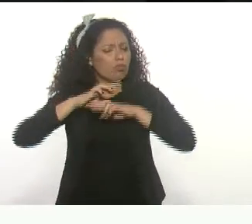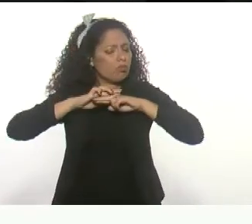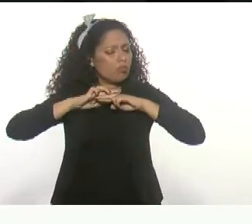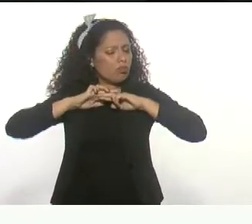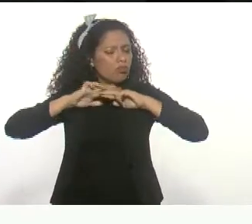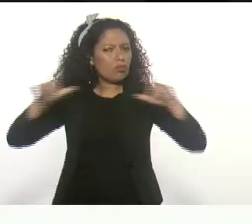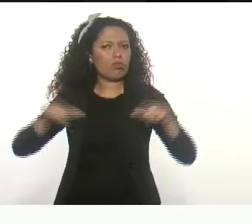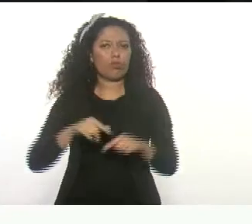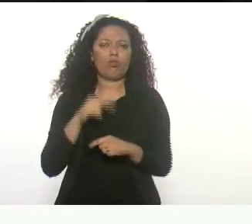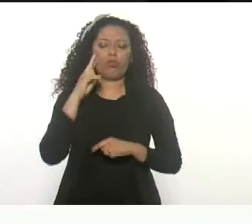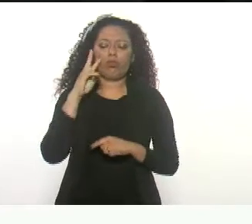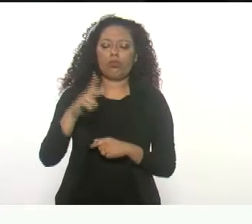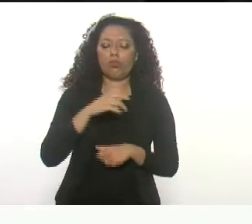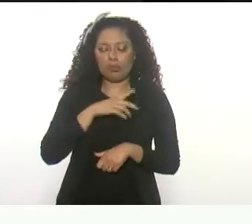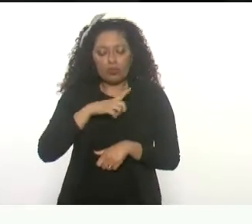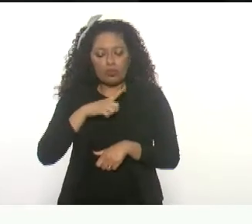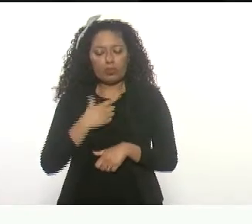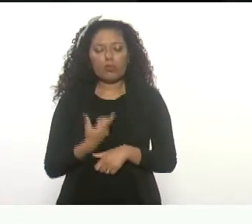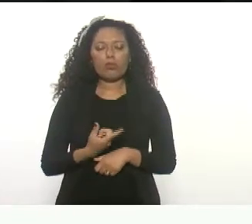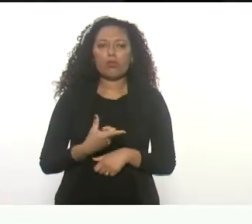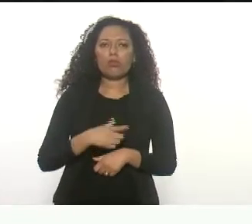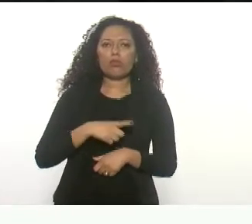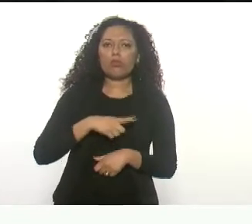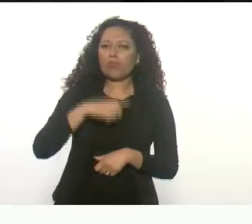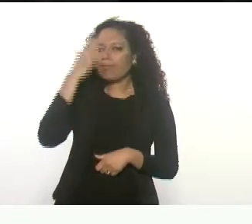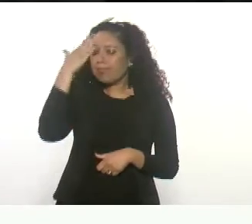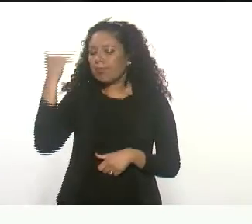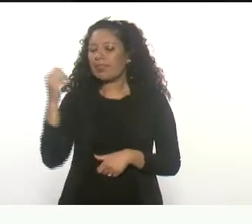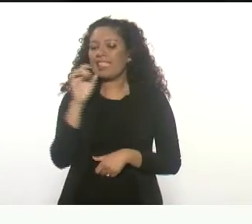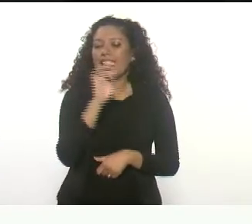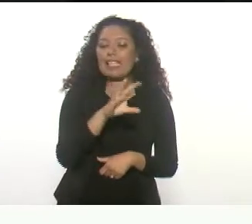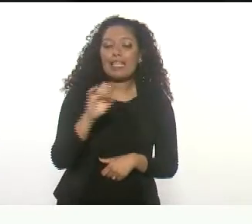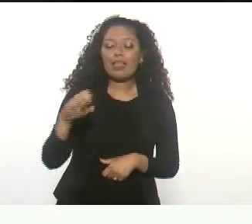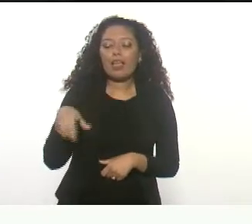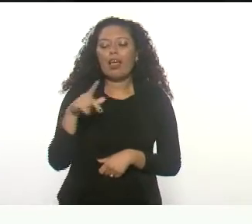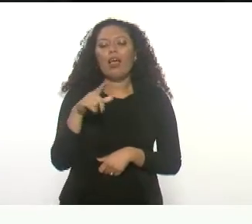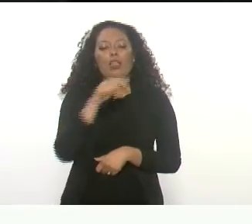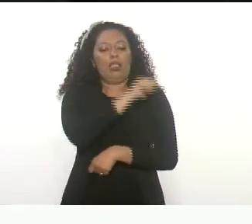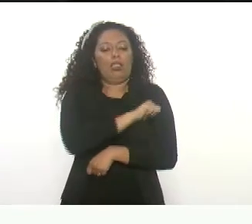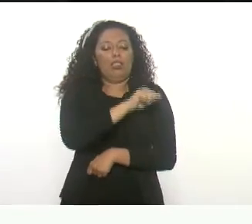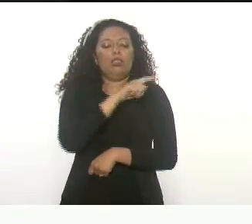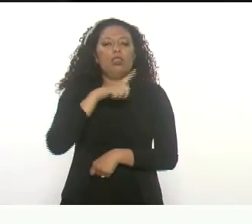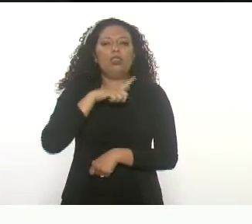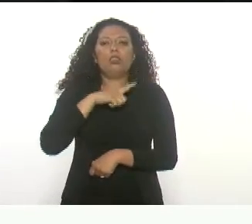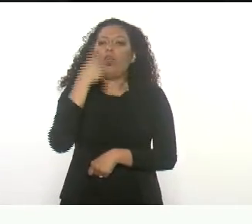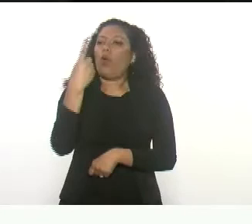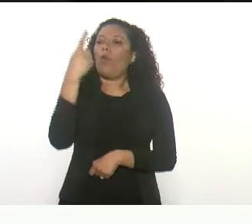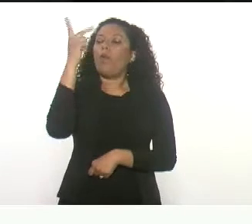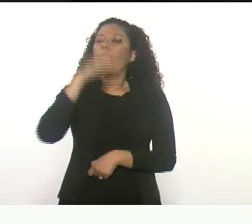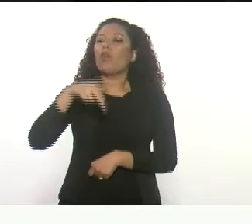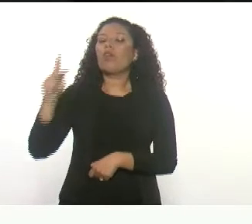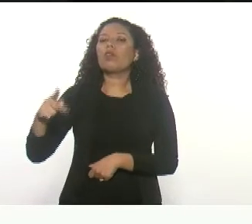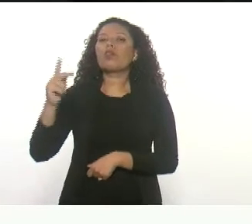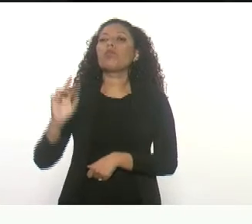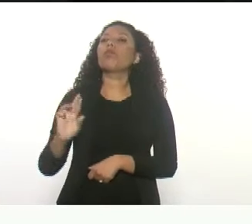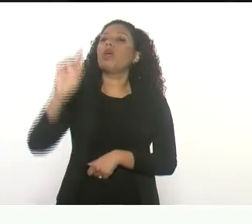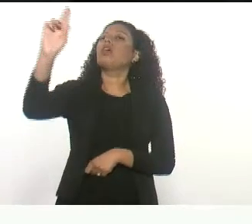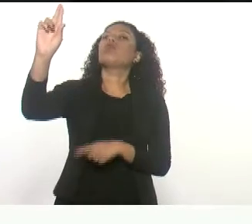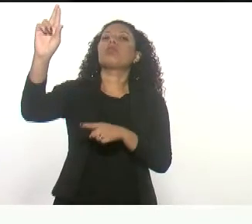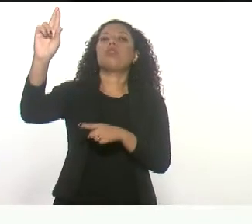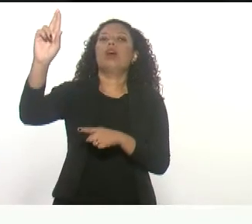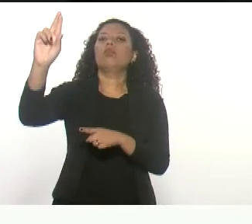tive com o ginásio experimental, fazia muita diferença. Cada aluno ter um professor de referência, o professor tutor dele. E